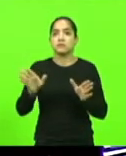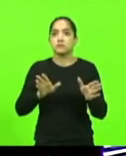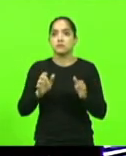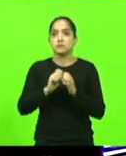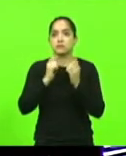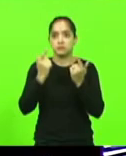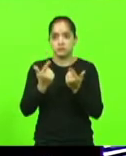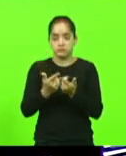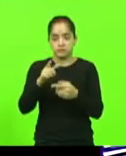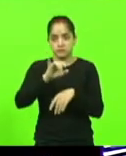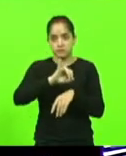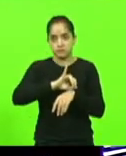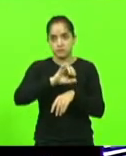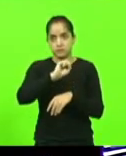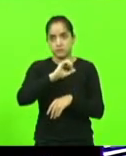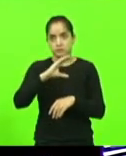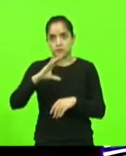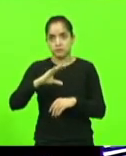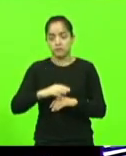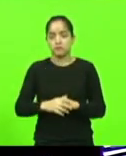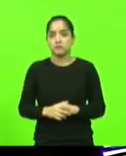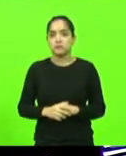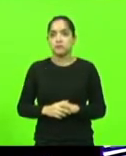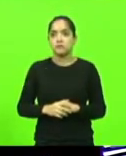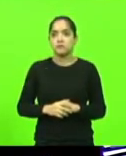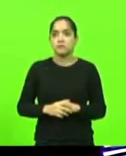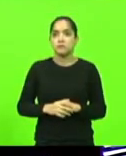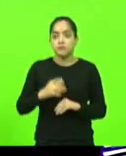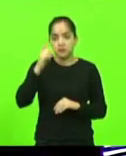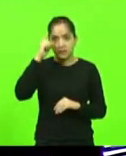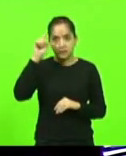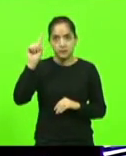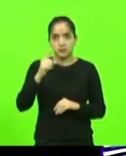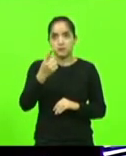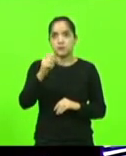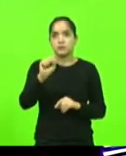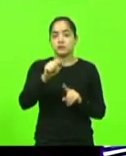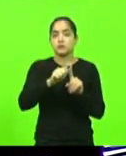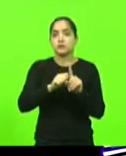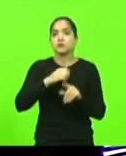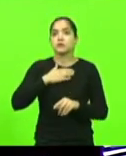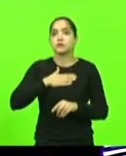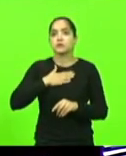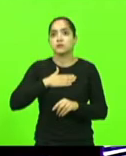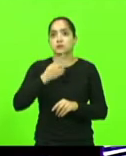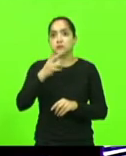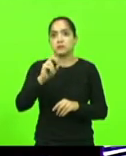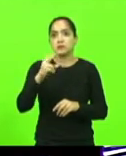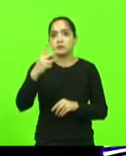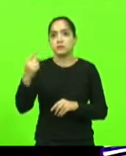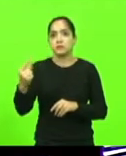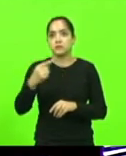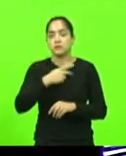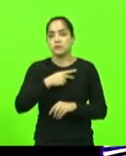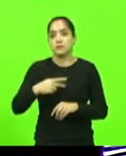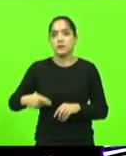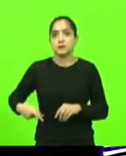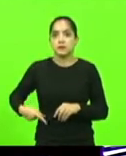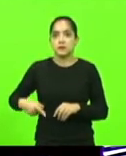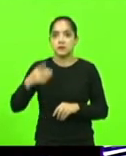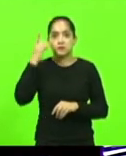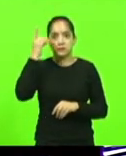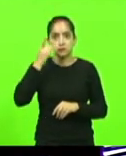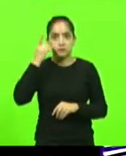legislatura da Assembleia Legislativa do Estado de Santa Catarina, realizada em 18 de agosto de 2021. Presidência,